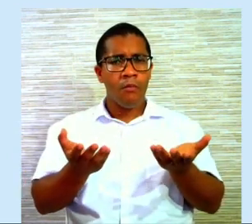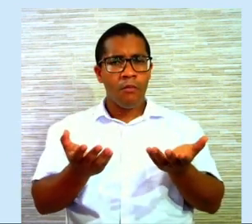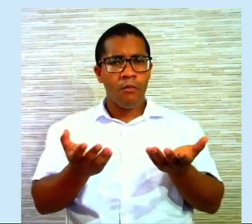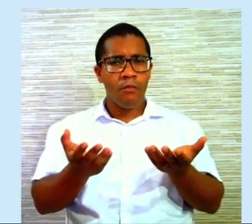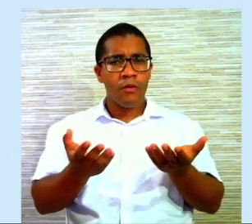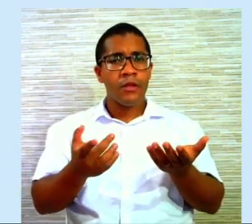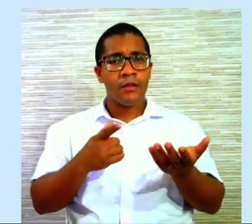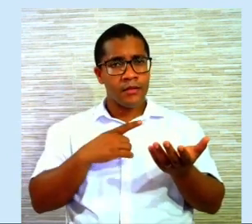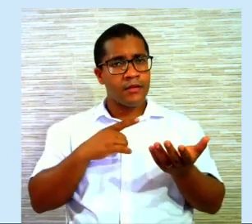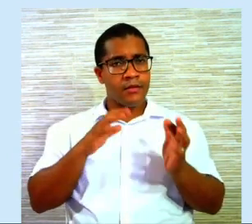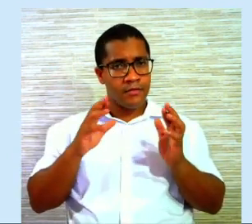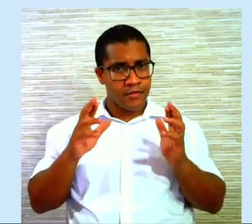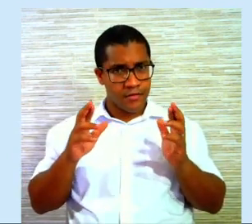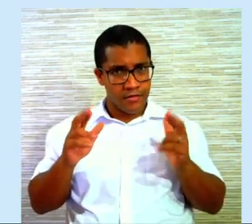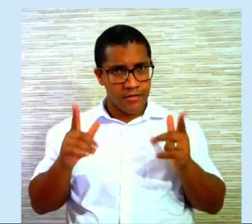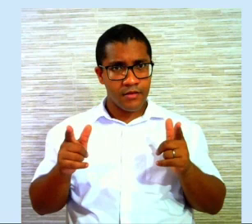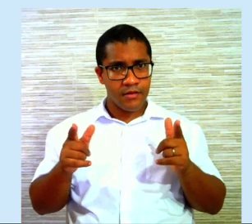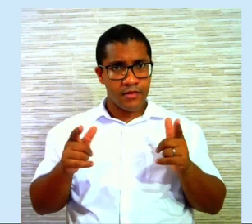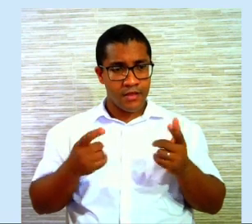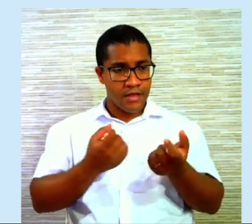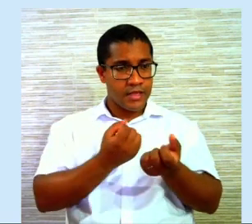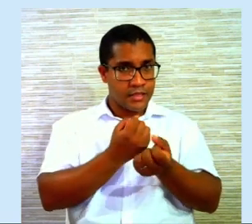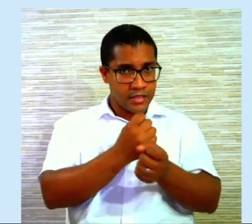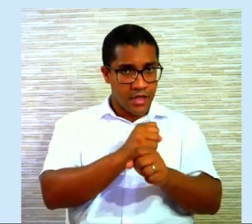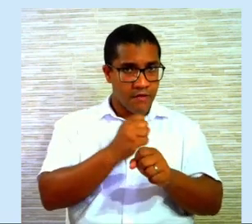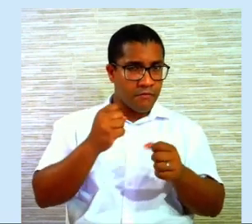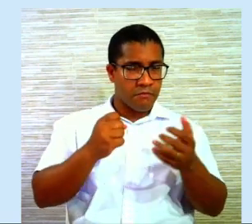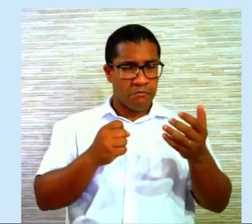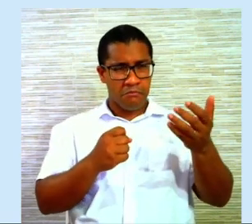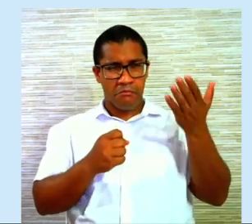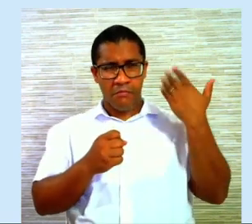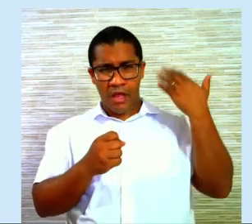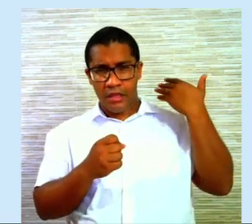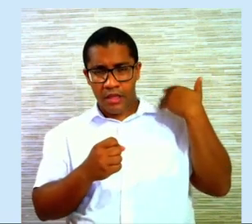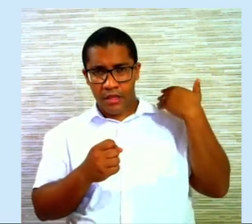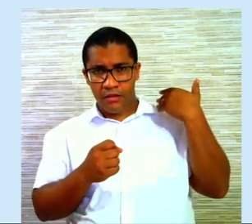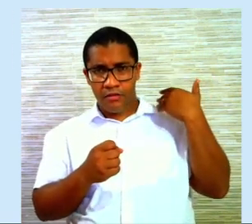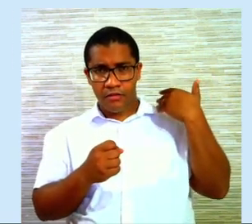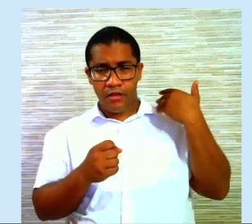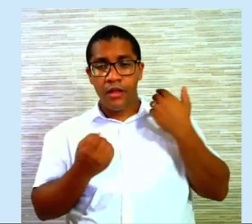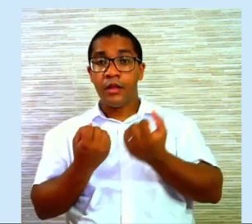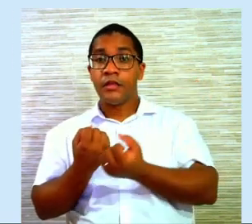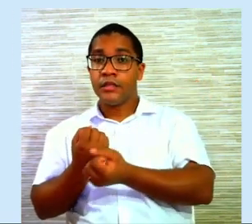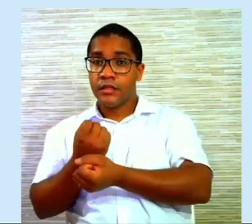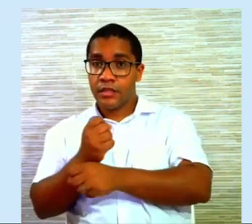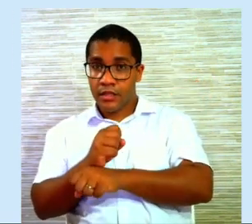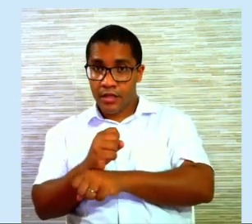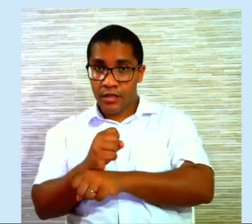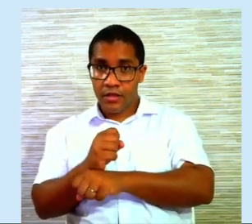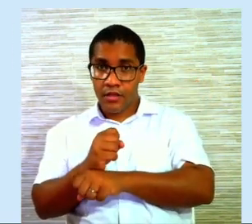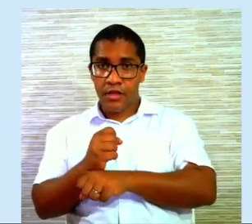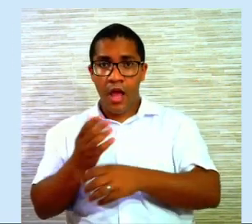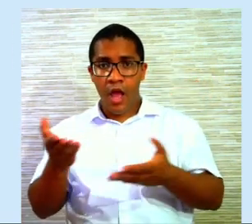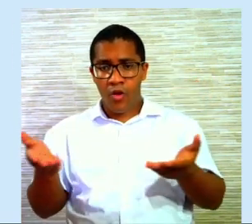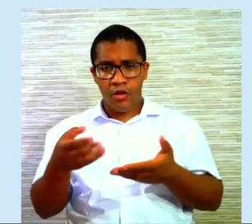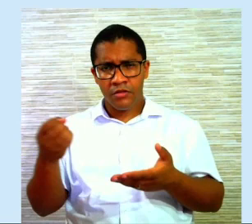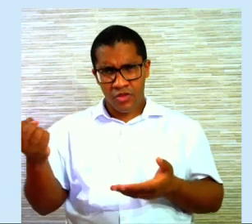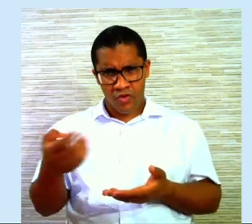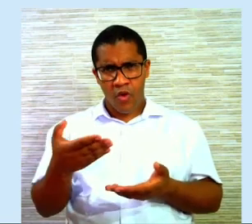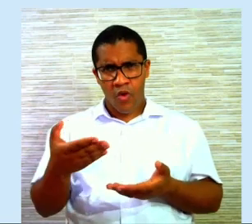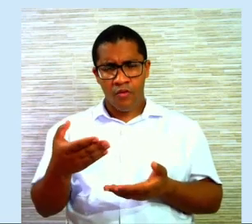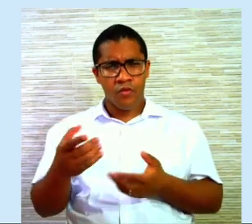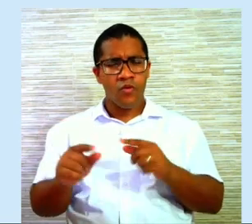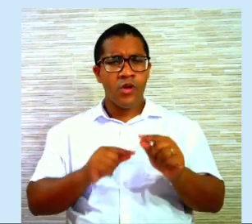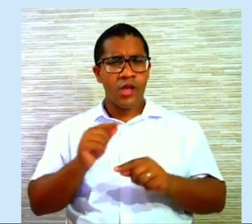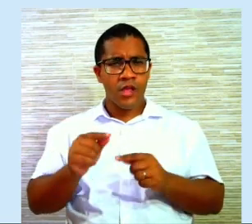Porque há uma diferença muito grande da escravidão na antiguidade e da escravidão simplesmente moderna e